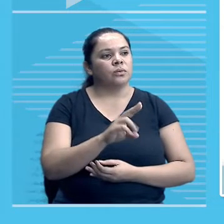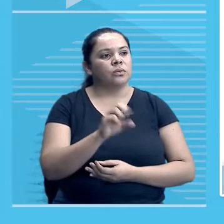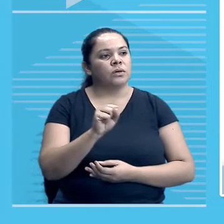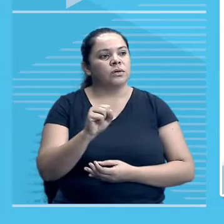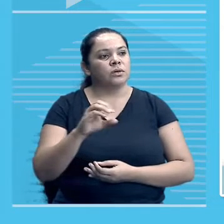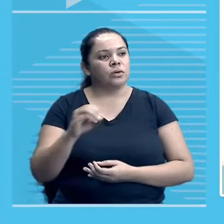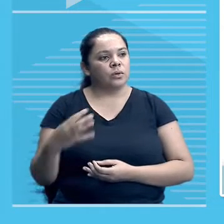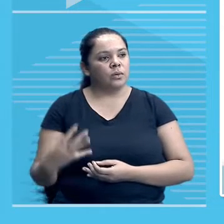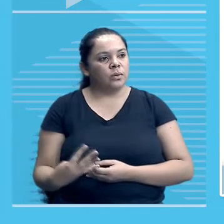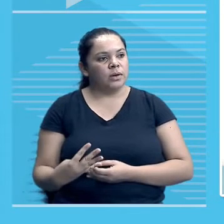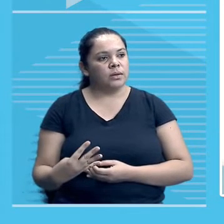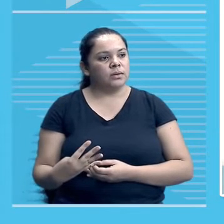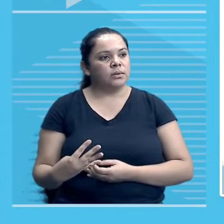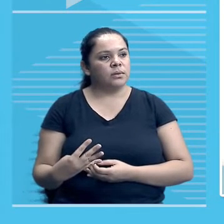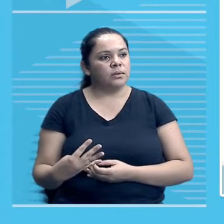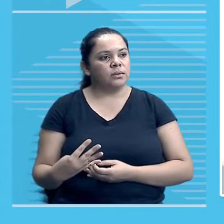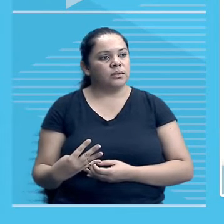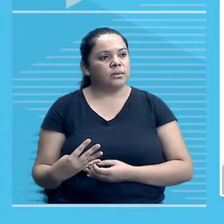cúprico, né?